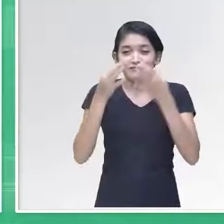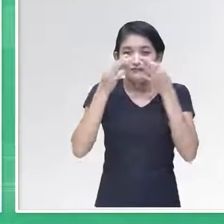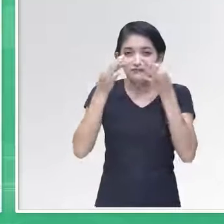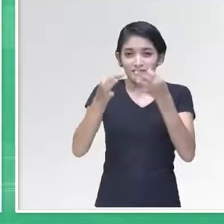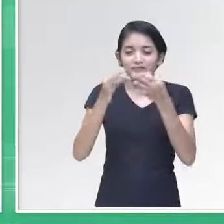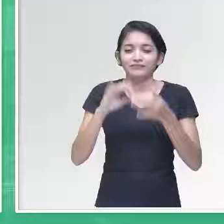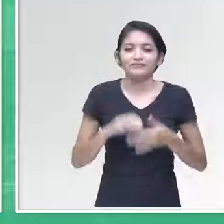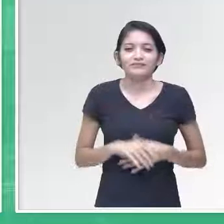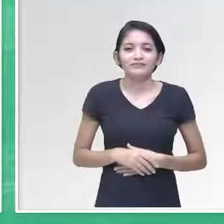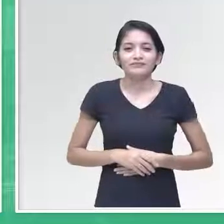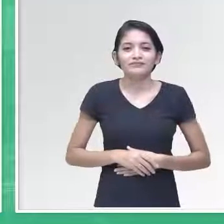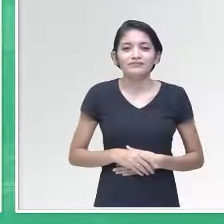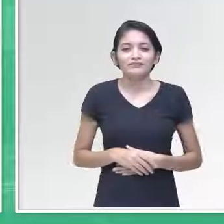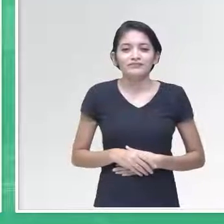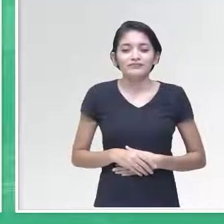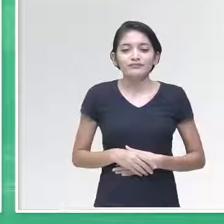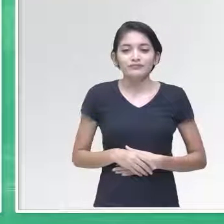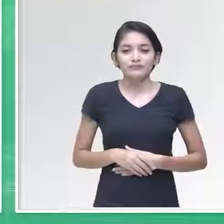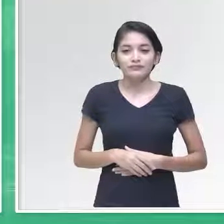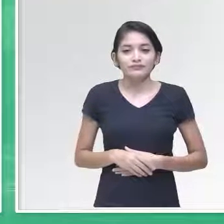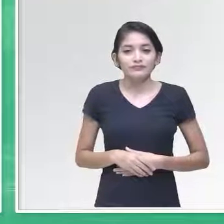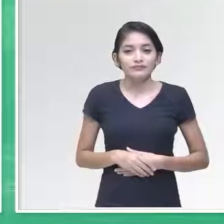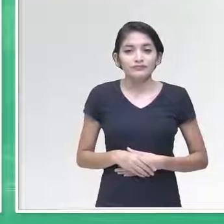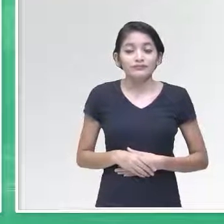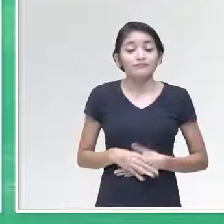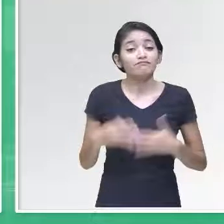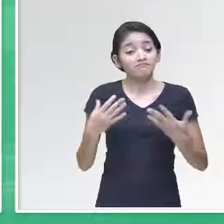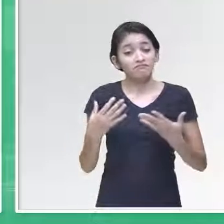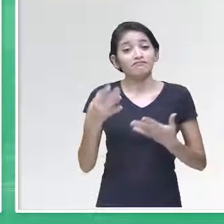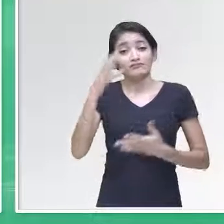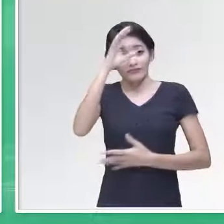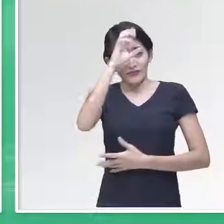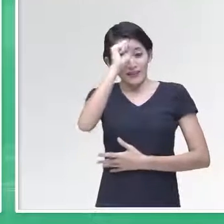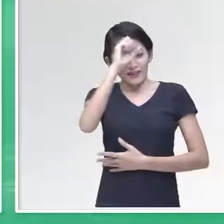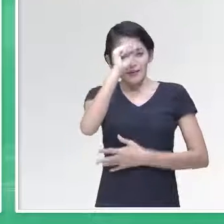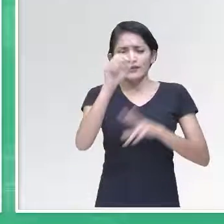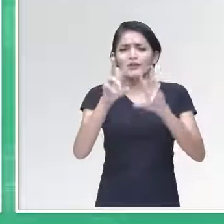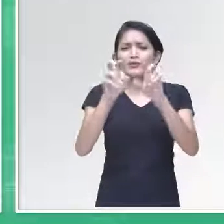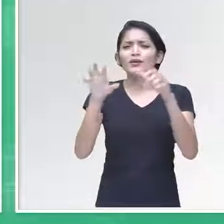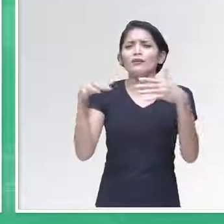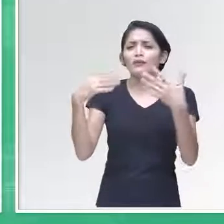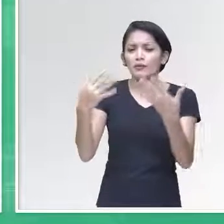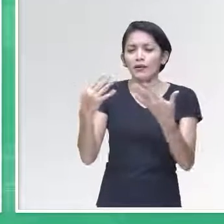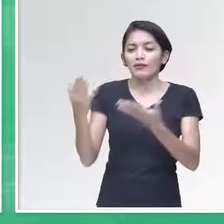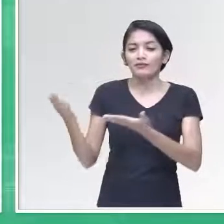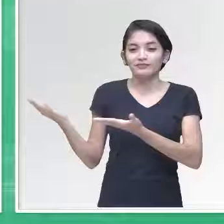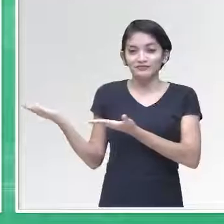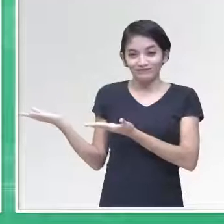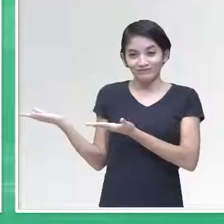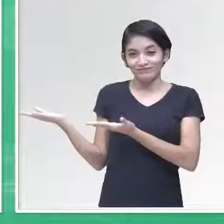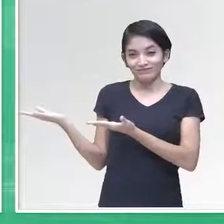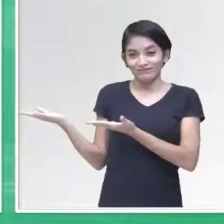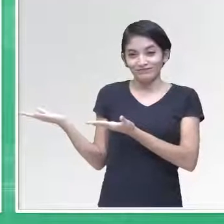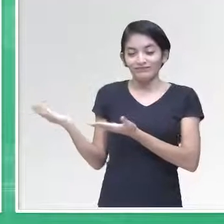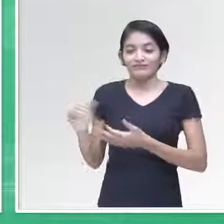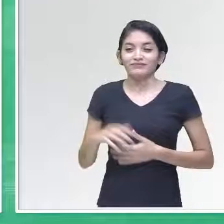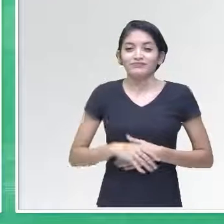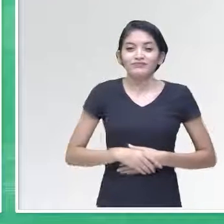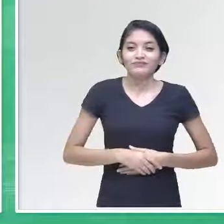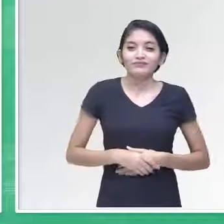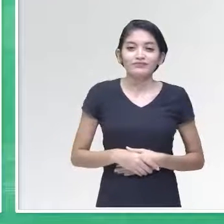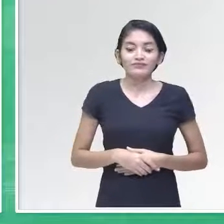cartela. Bom, nós vamos aprender hoje sobre passive voice, tá? No past